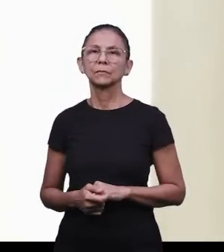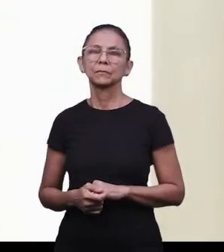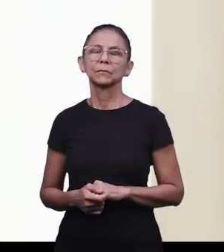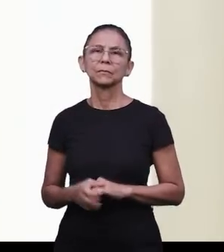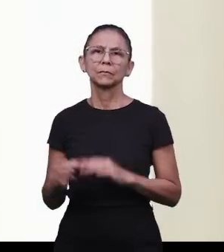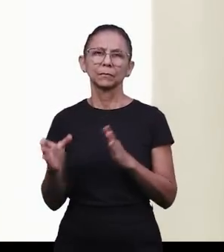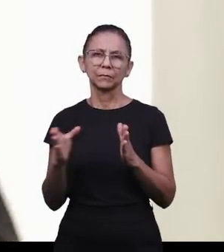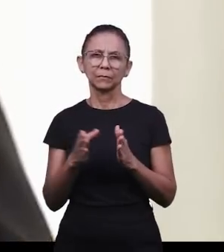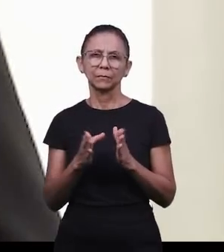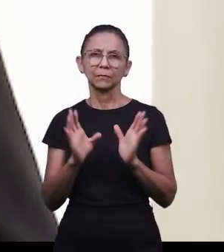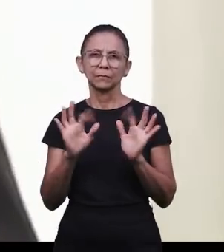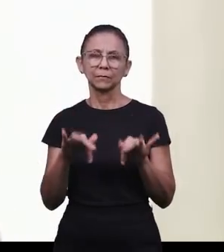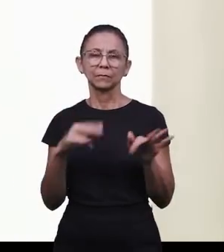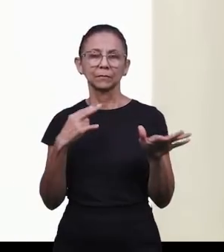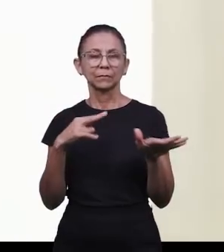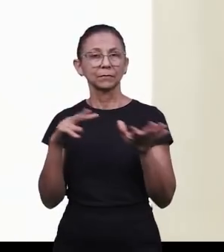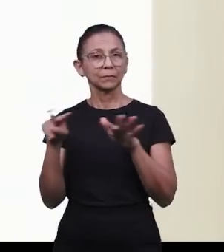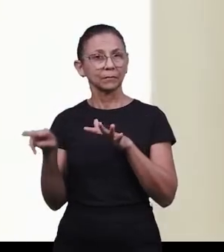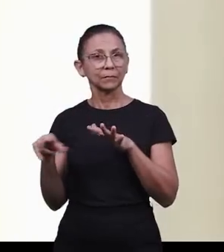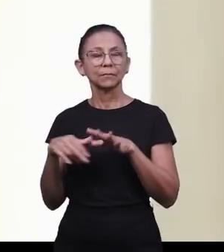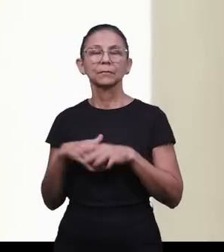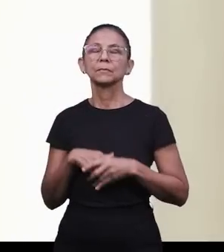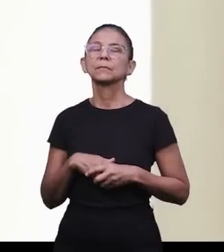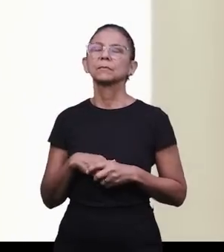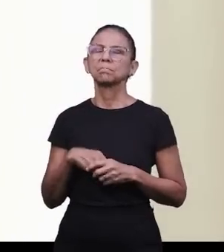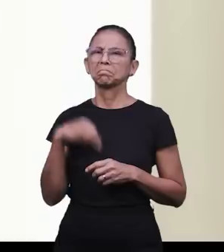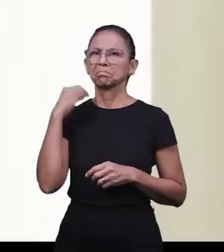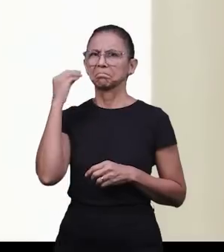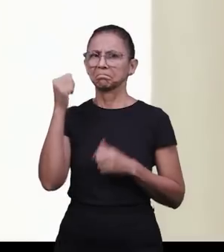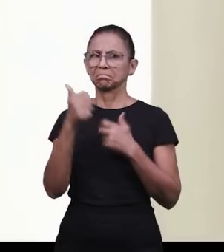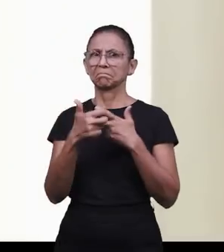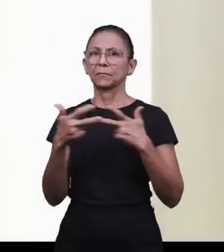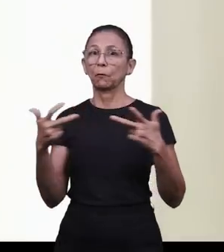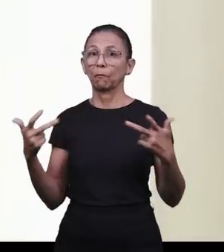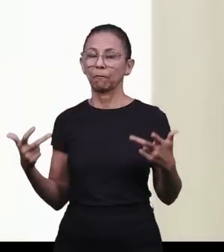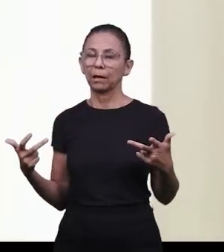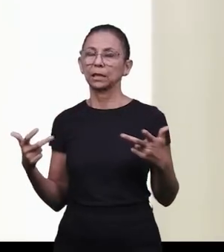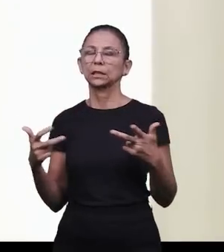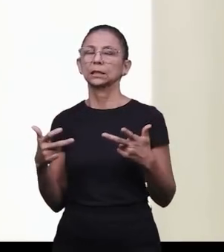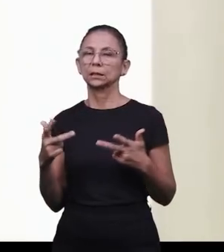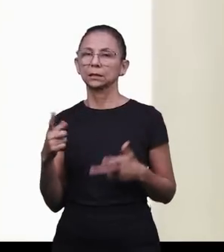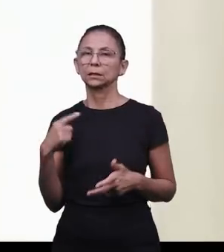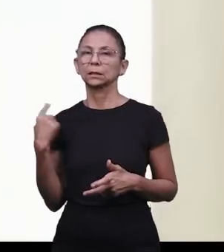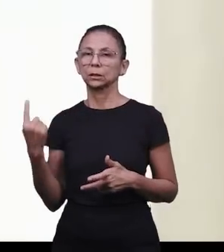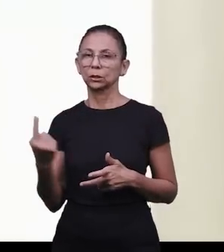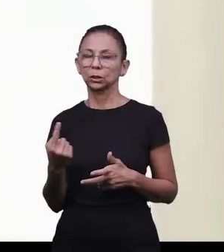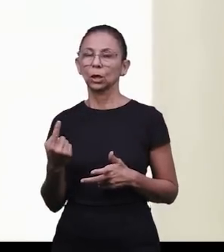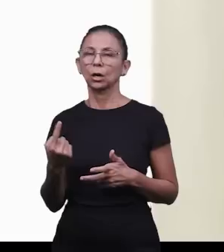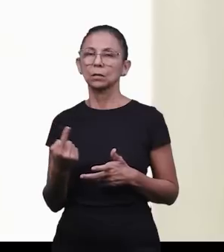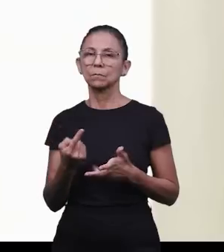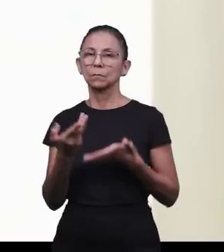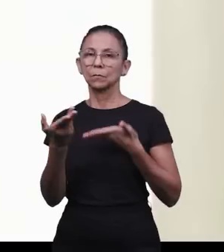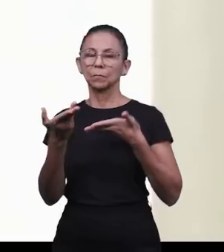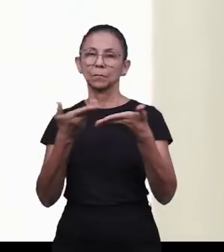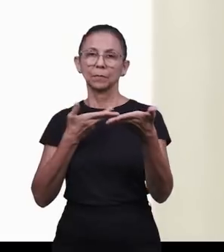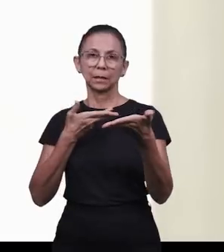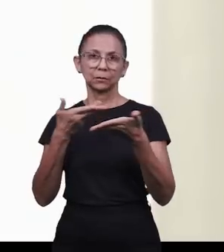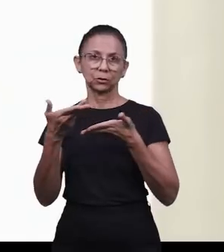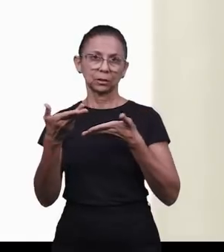Catarina viveu nestes finais de semana muitas experiências e nós